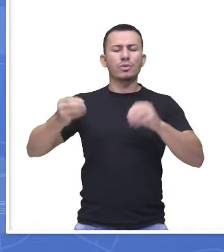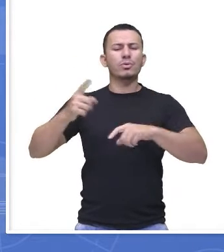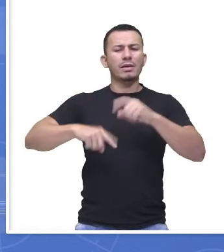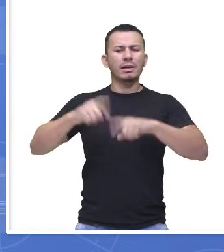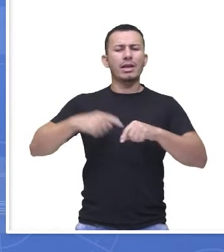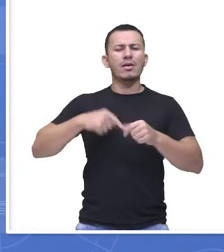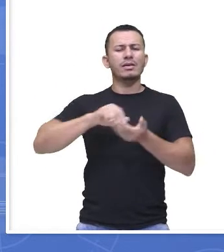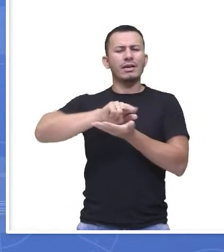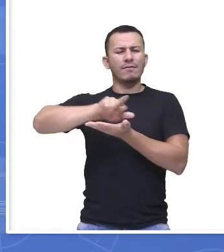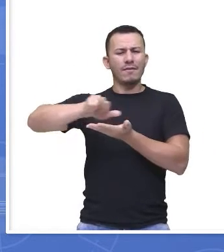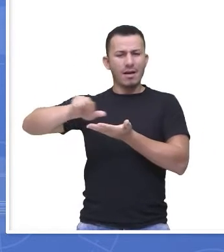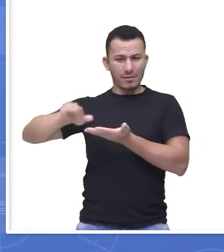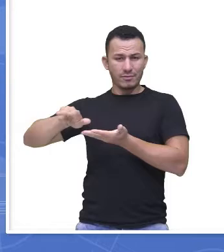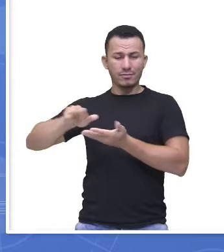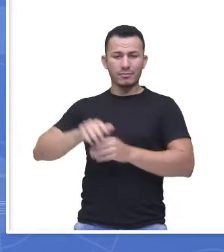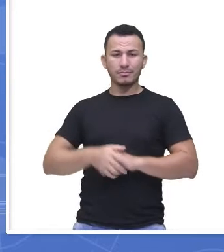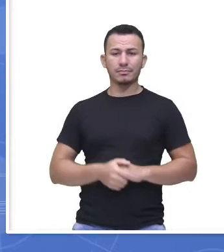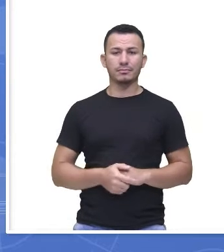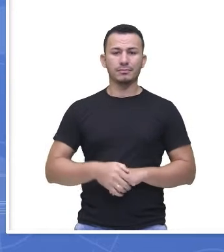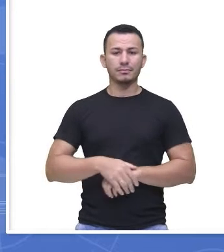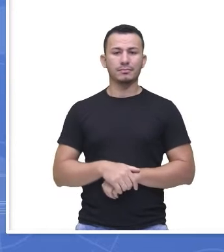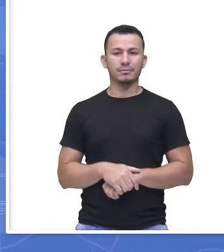que tem multiplicidade.